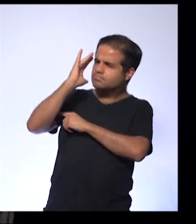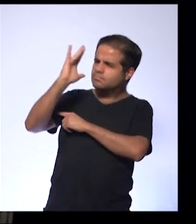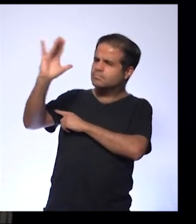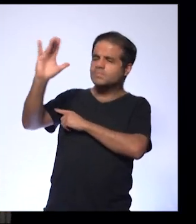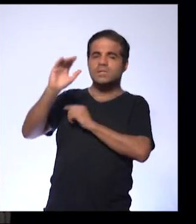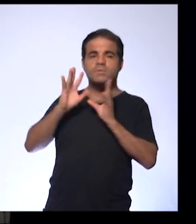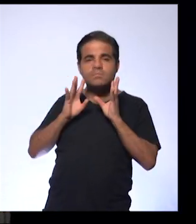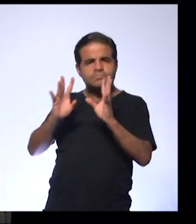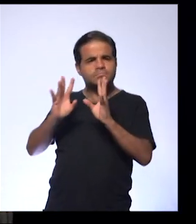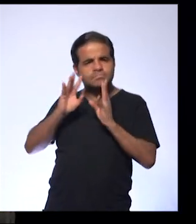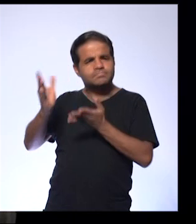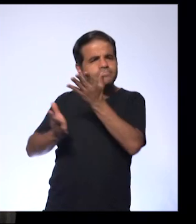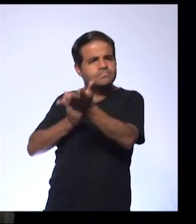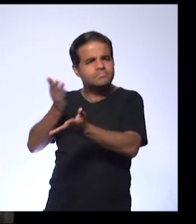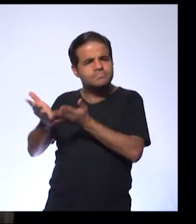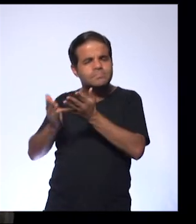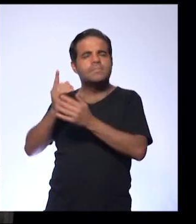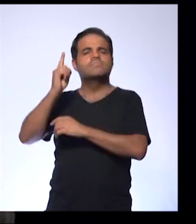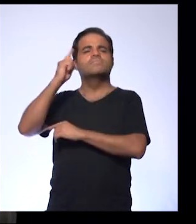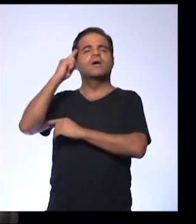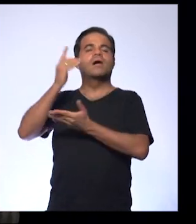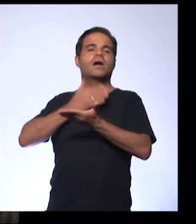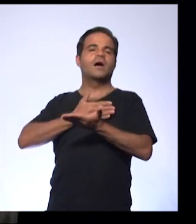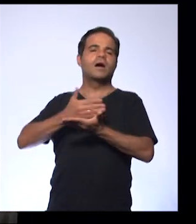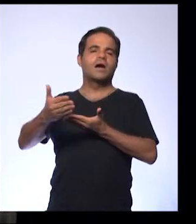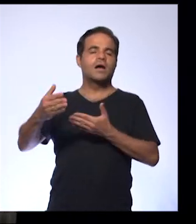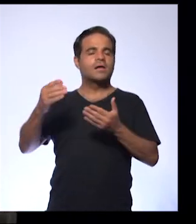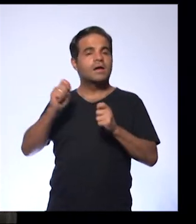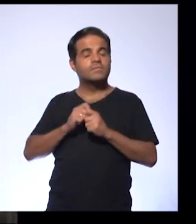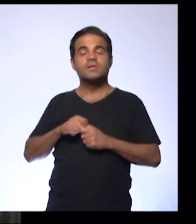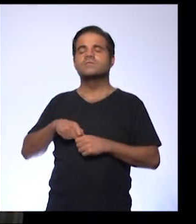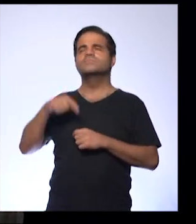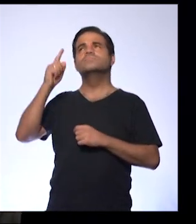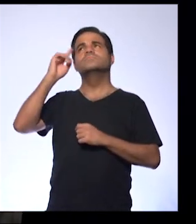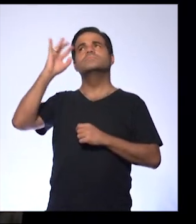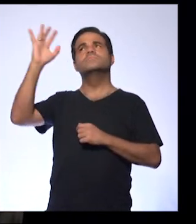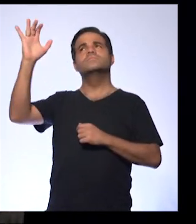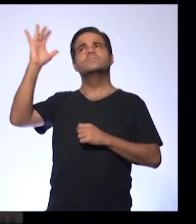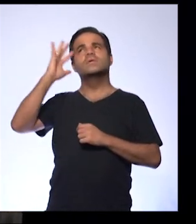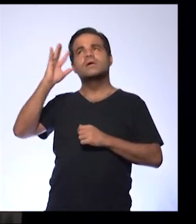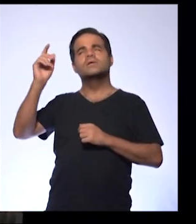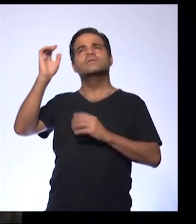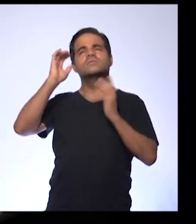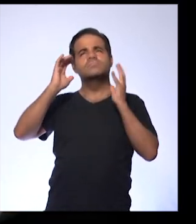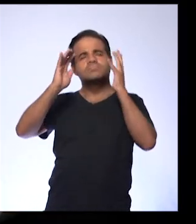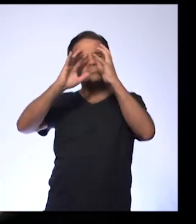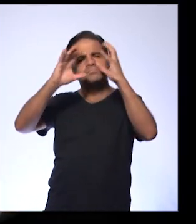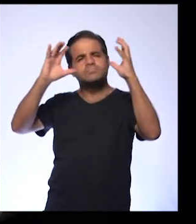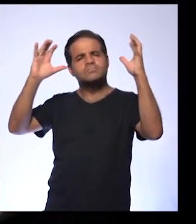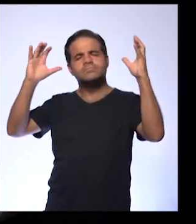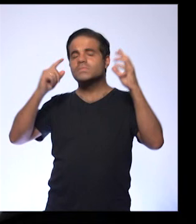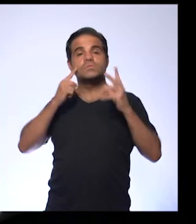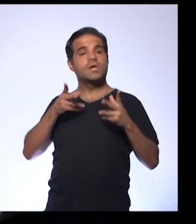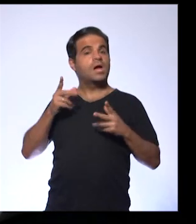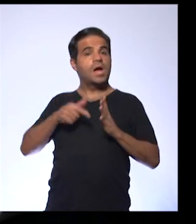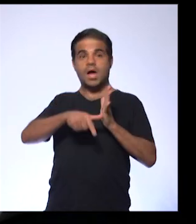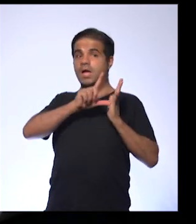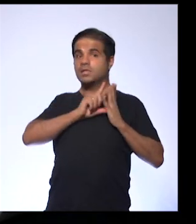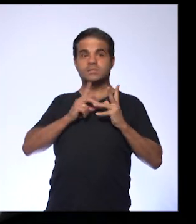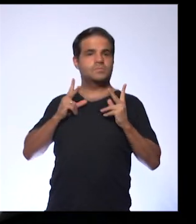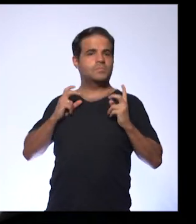dá total atenção para ela, você começa então a fazer leituras de entrelinhas que passavam completamente